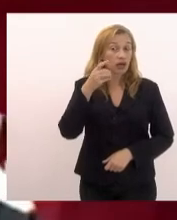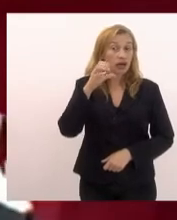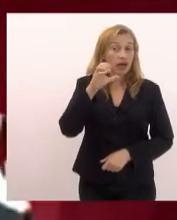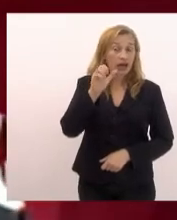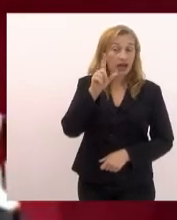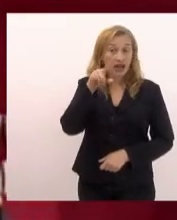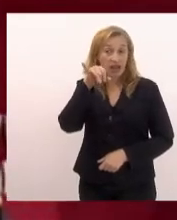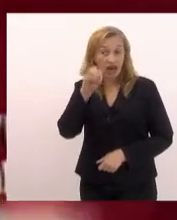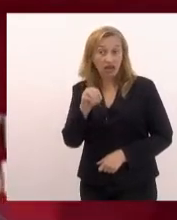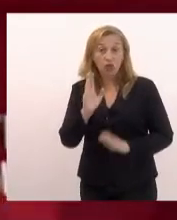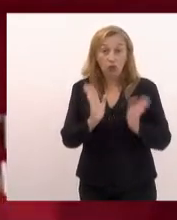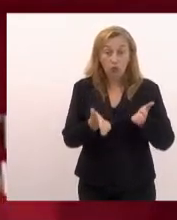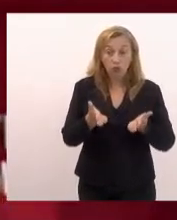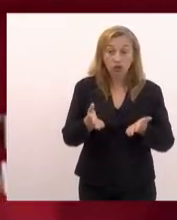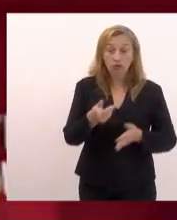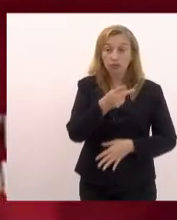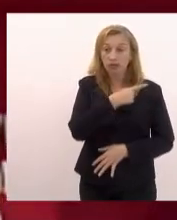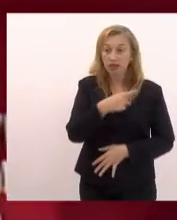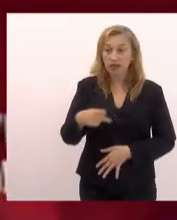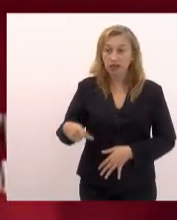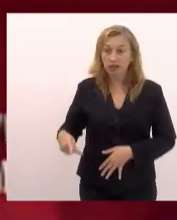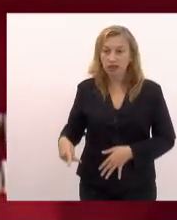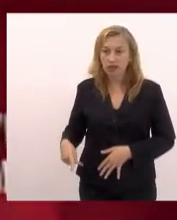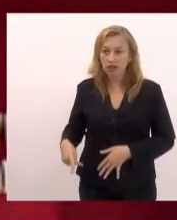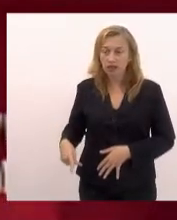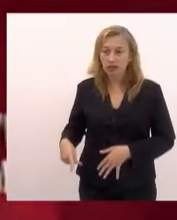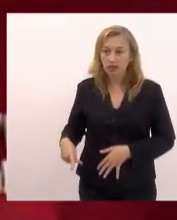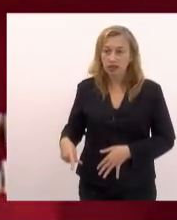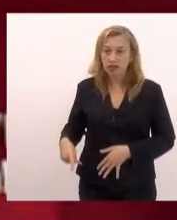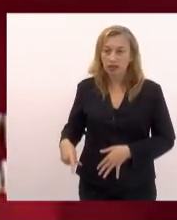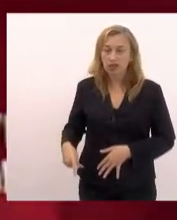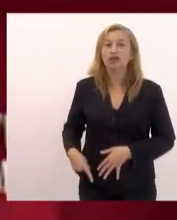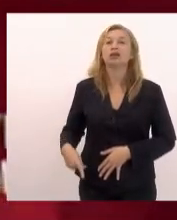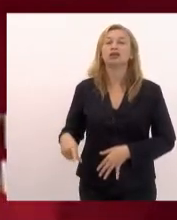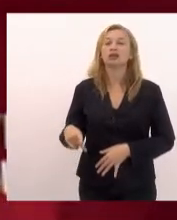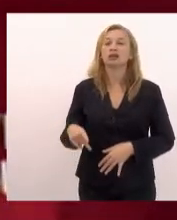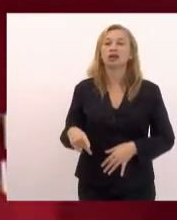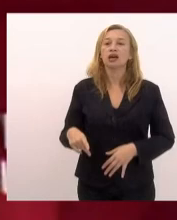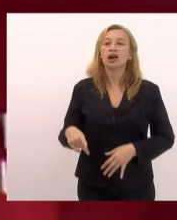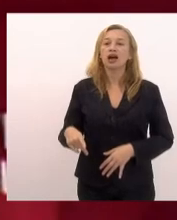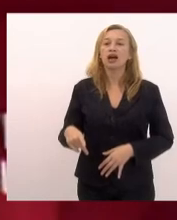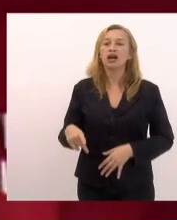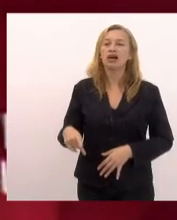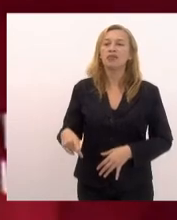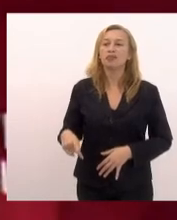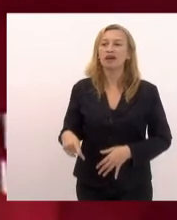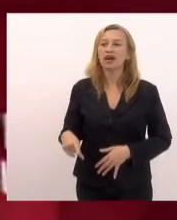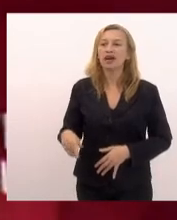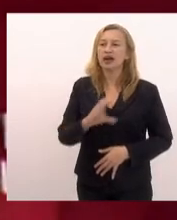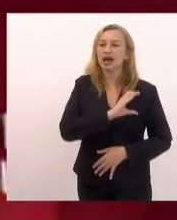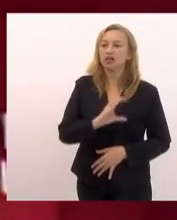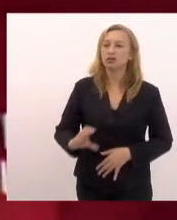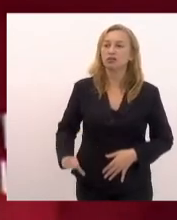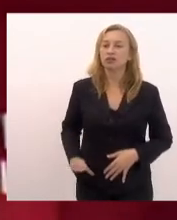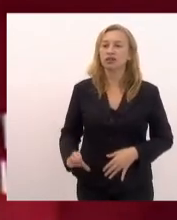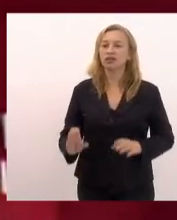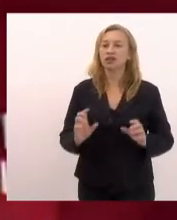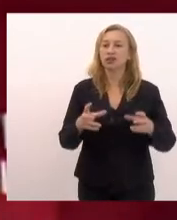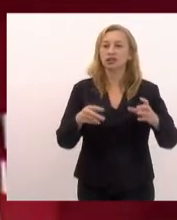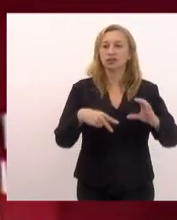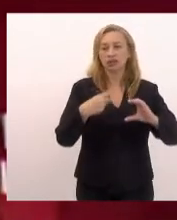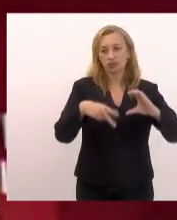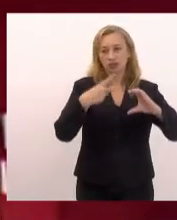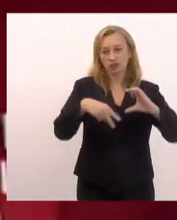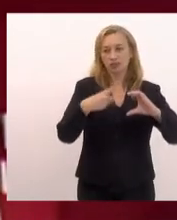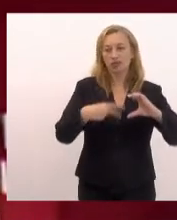hoje presidente da Câmara Municipal do Rio de Janeiro, em que a gente discutia aqui a questão da linha 4,